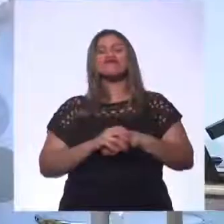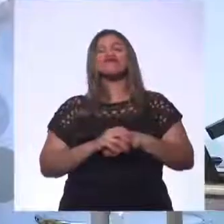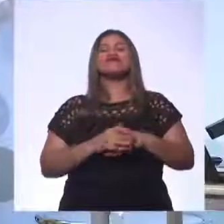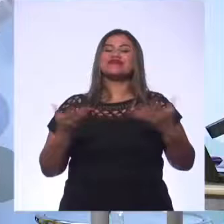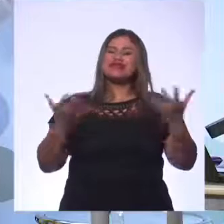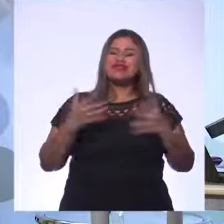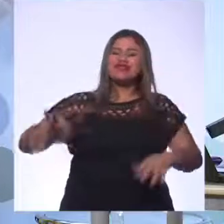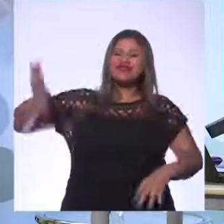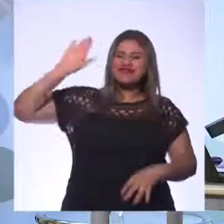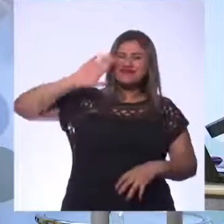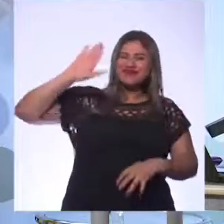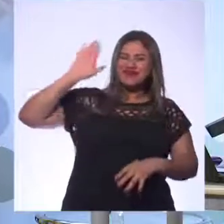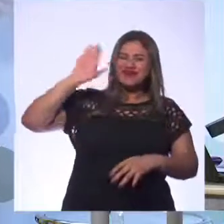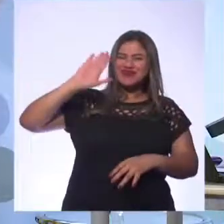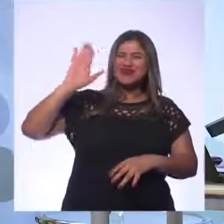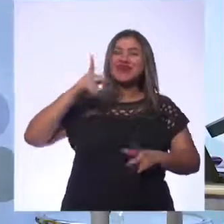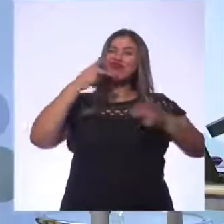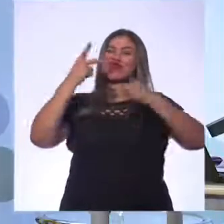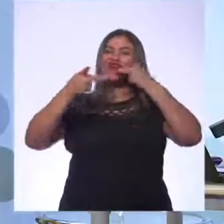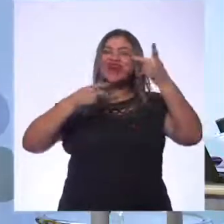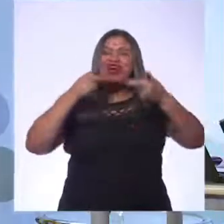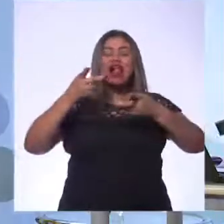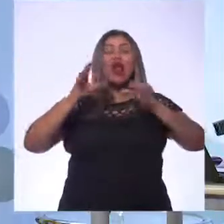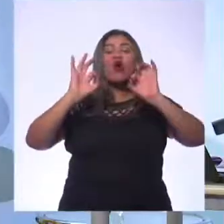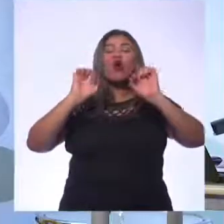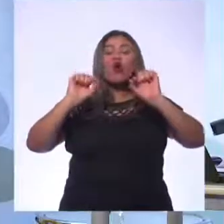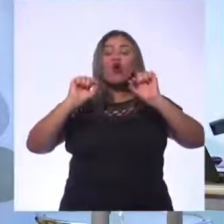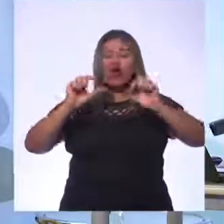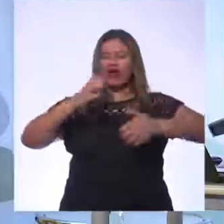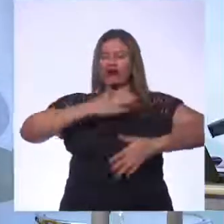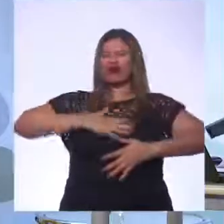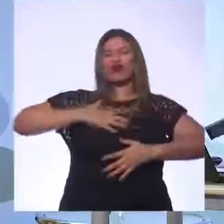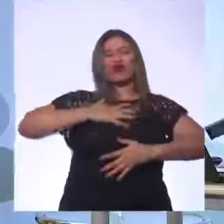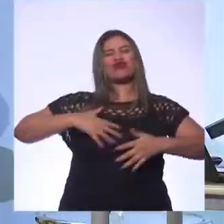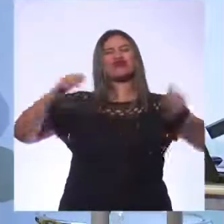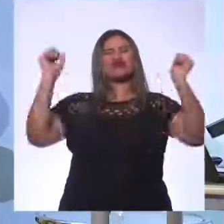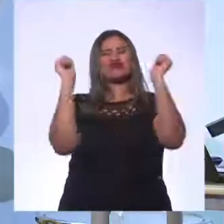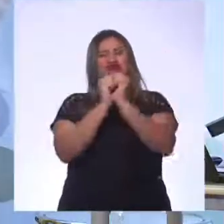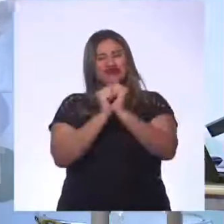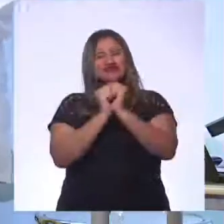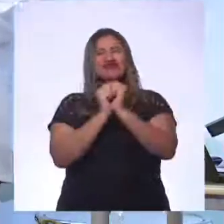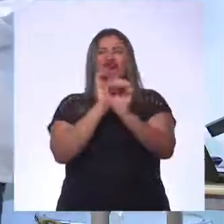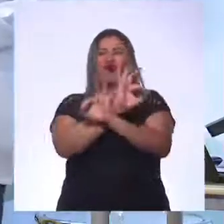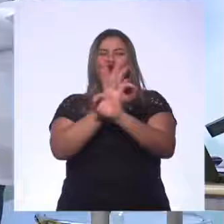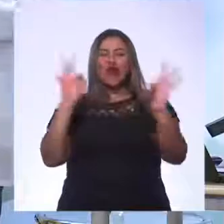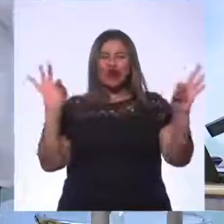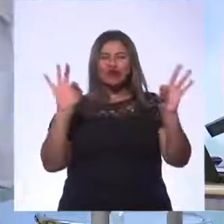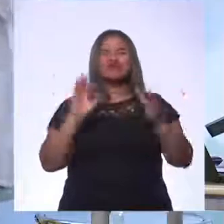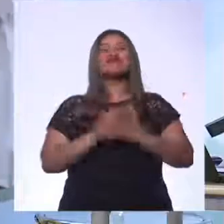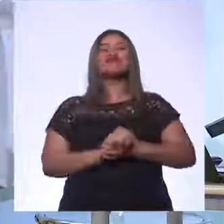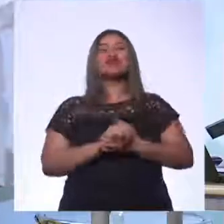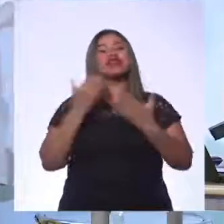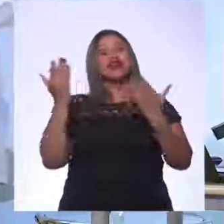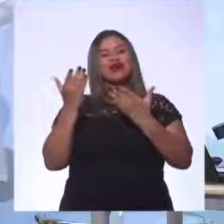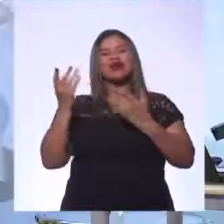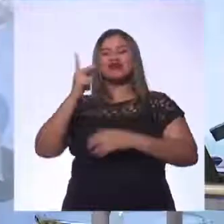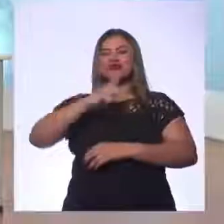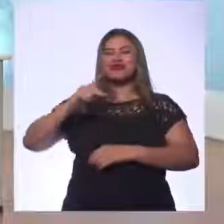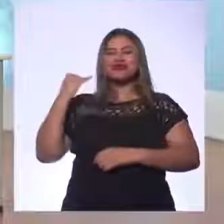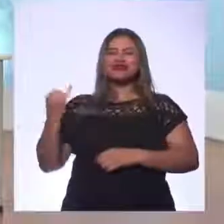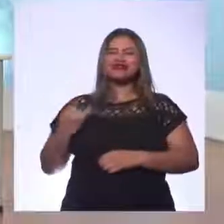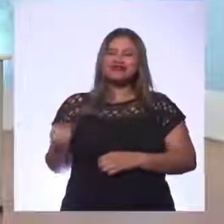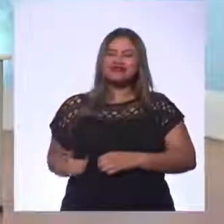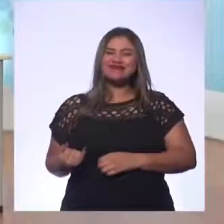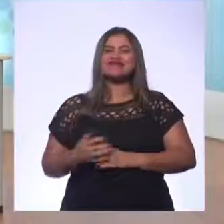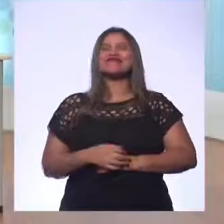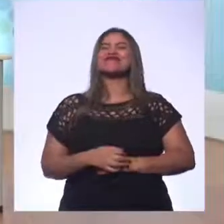me despedir de vocês, dizer que foi um prazer ter estado com vocês aqui mais uma vez e deixo as considerações finais aí com a professora